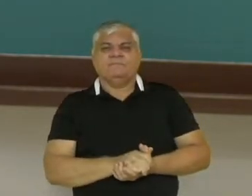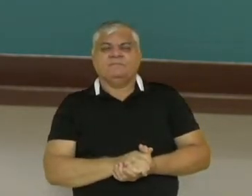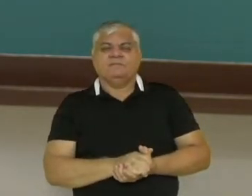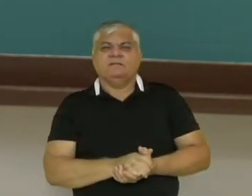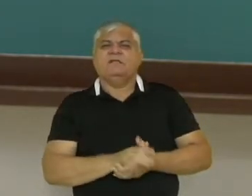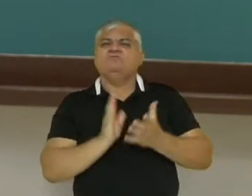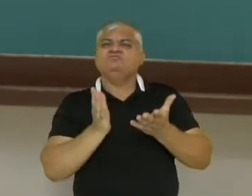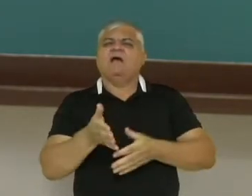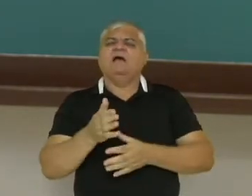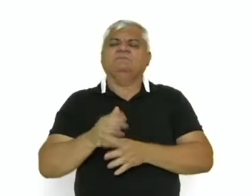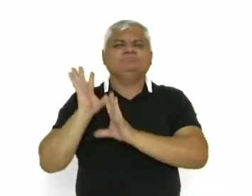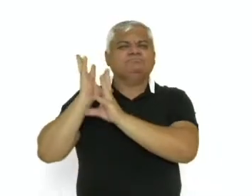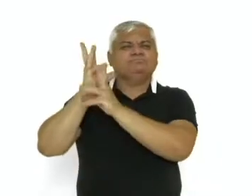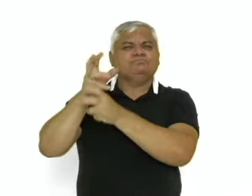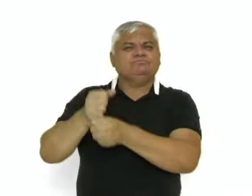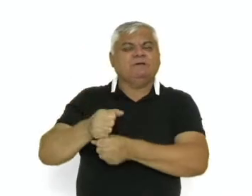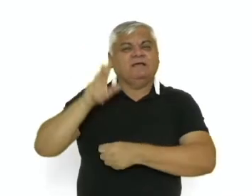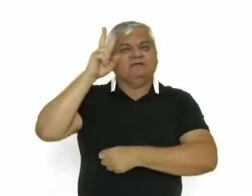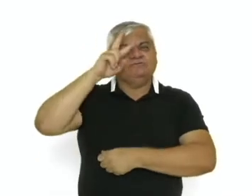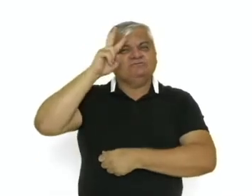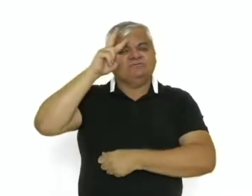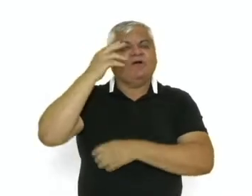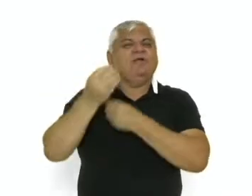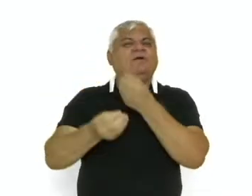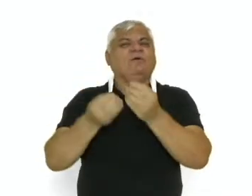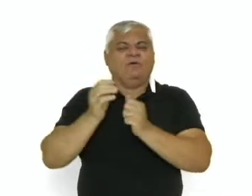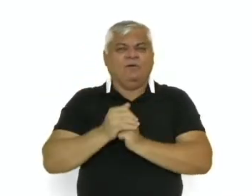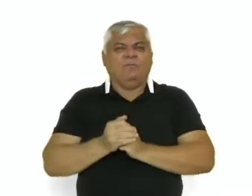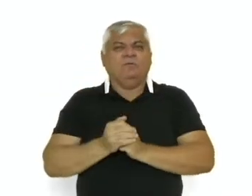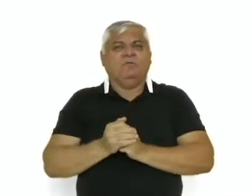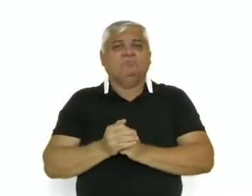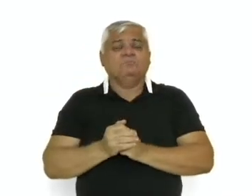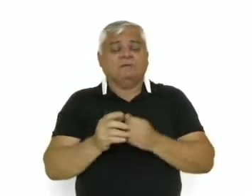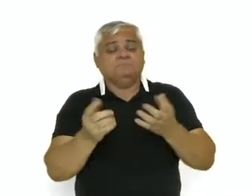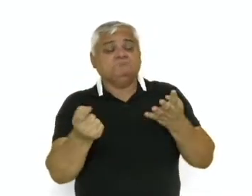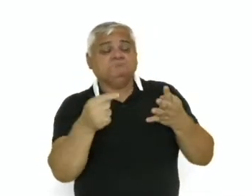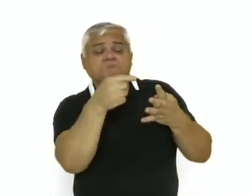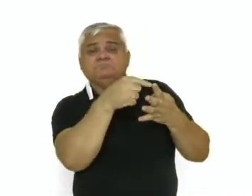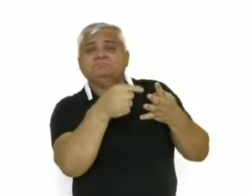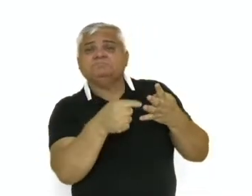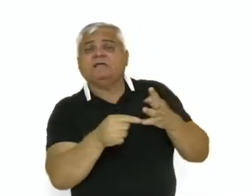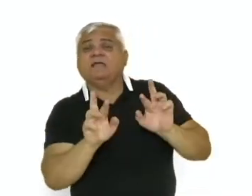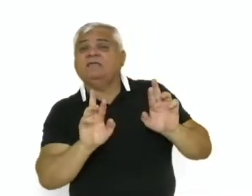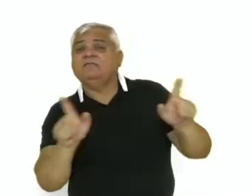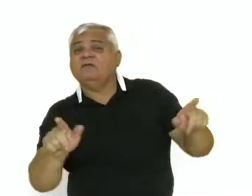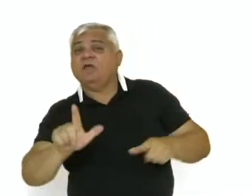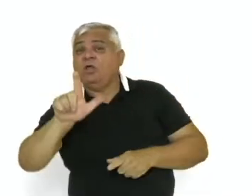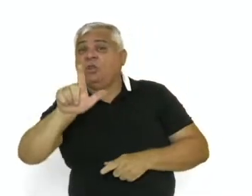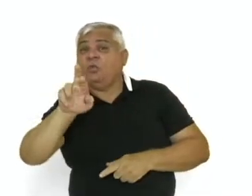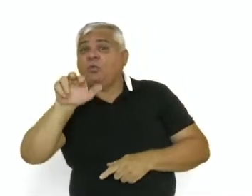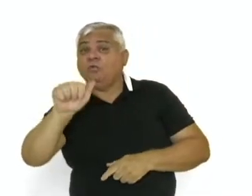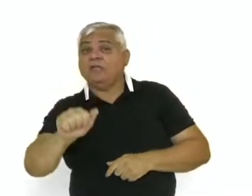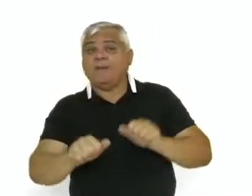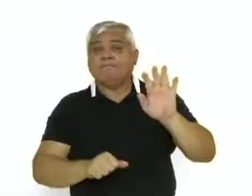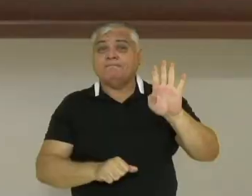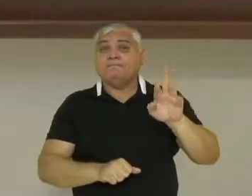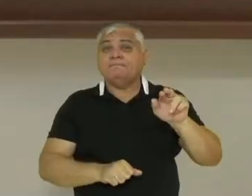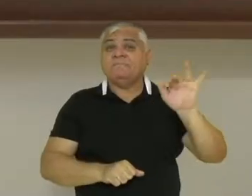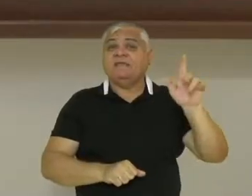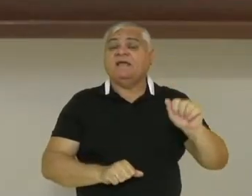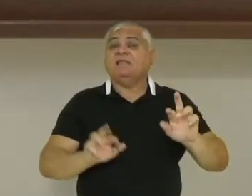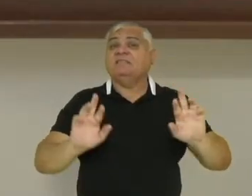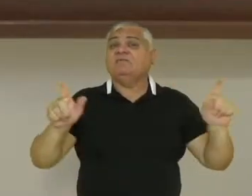aspectos históricos e a evolução das lutas, quais seriam as principais diferenças entre lutas e briga no